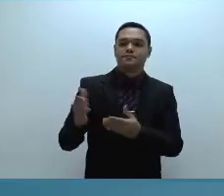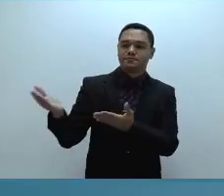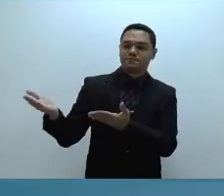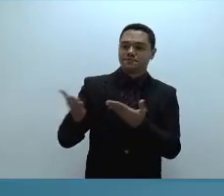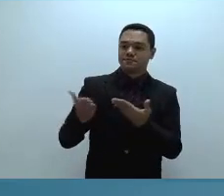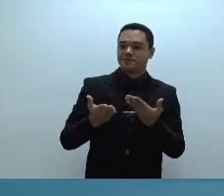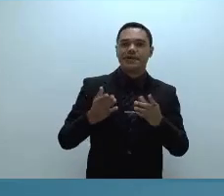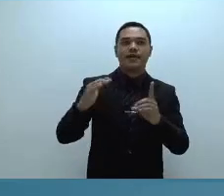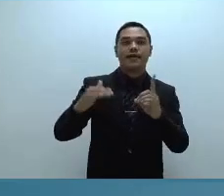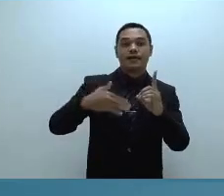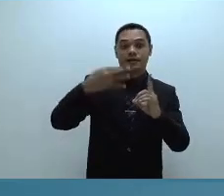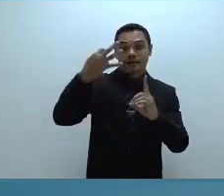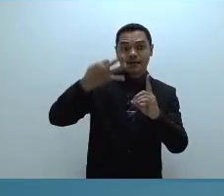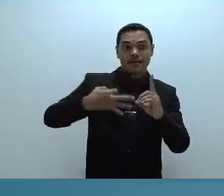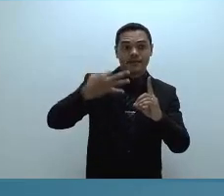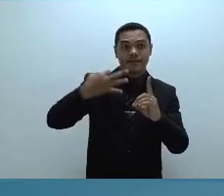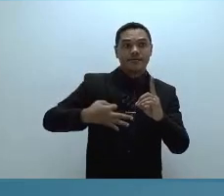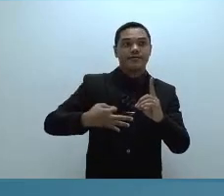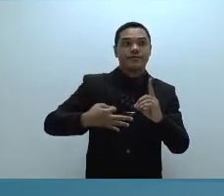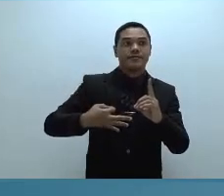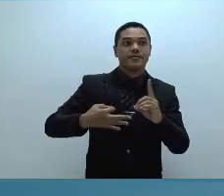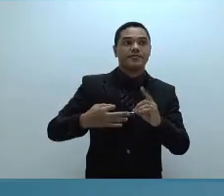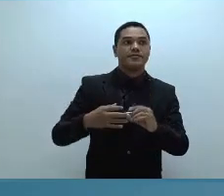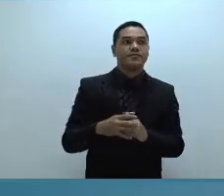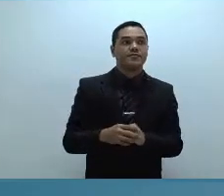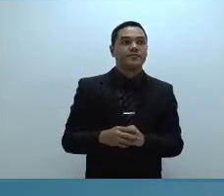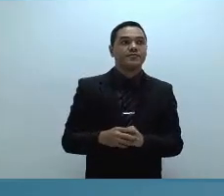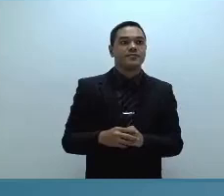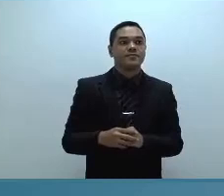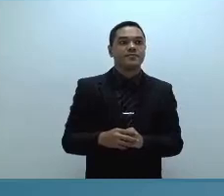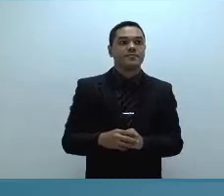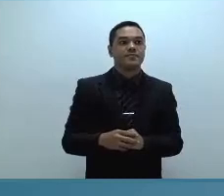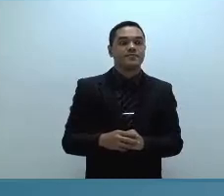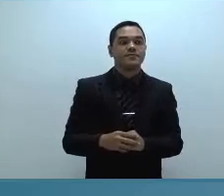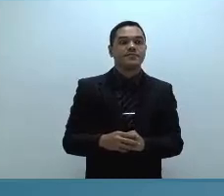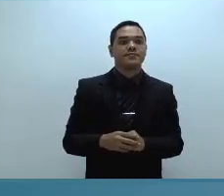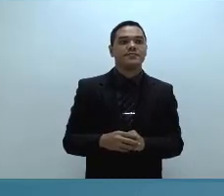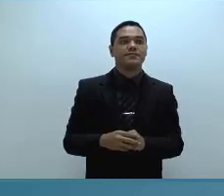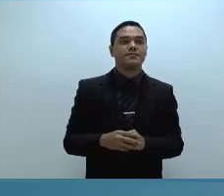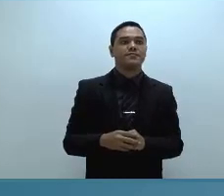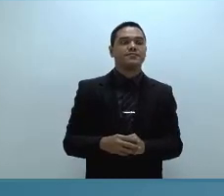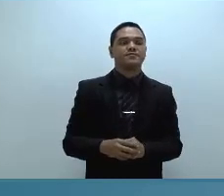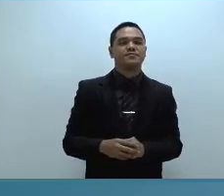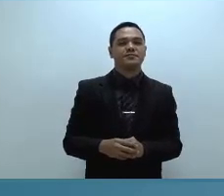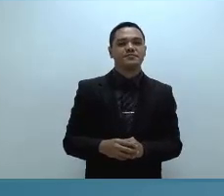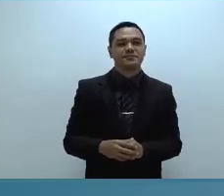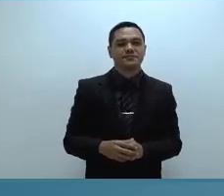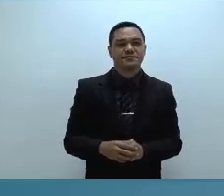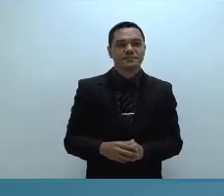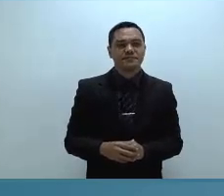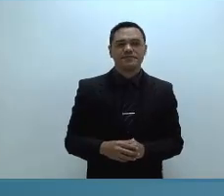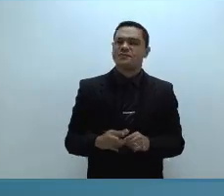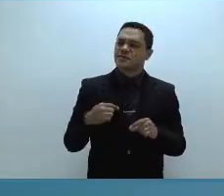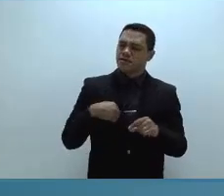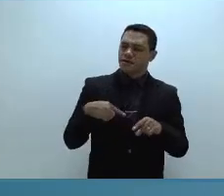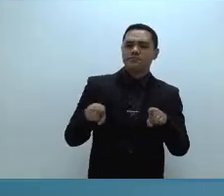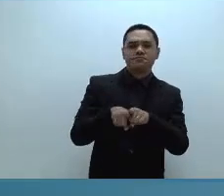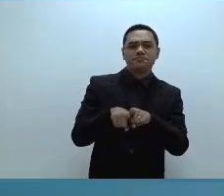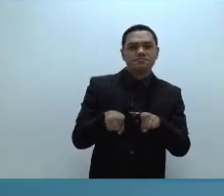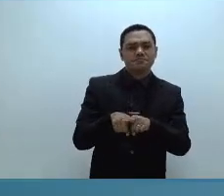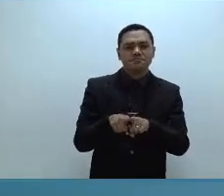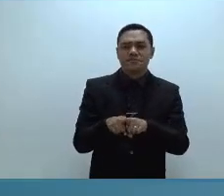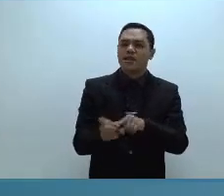Pois não, desembargador, eu quero associar a Vossa Excelência pelos parabéns dados às duas embargadoras,